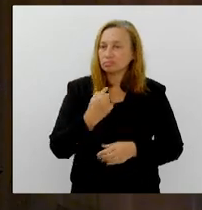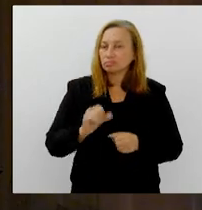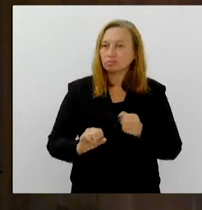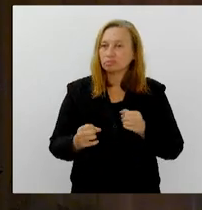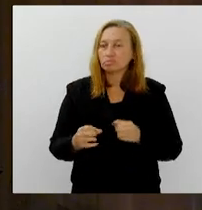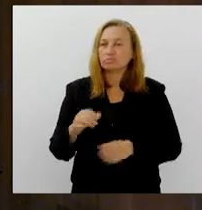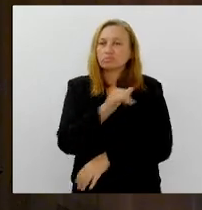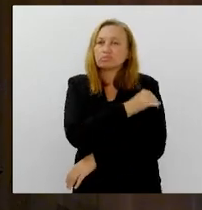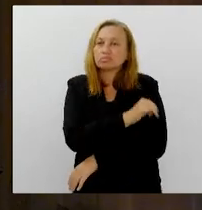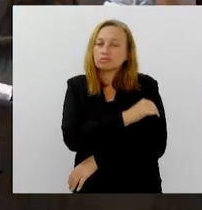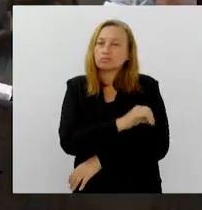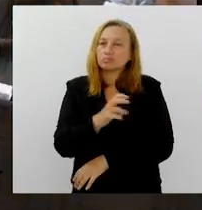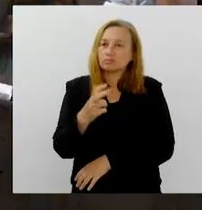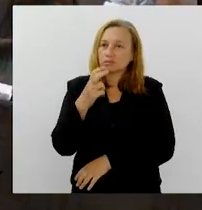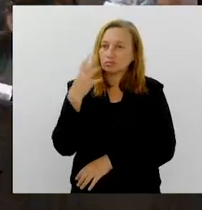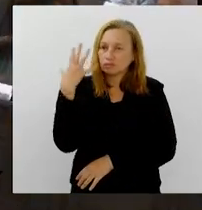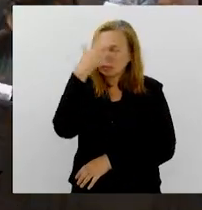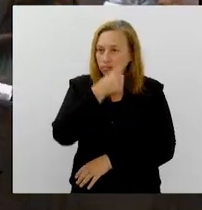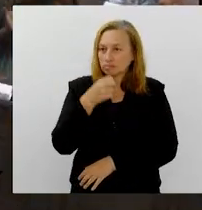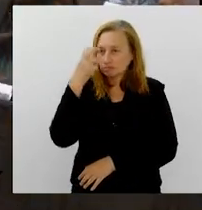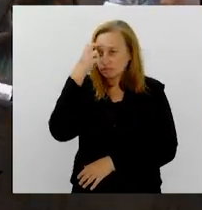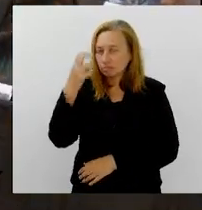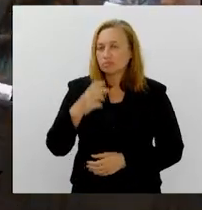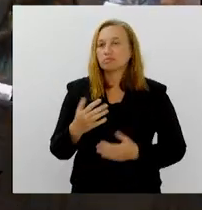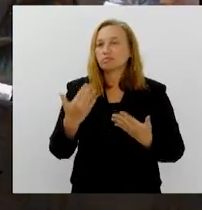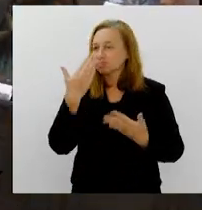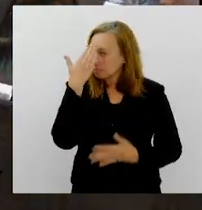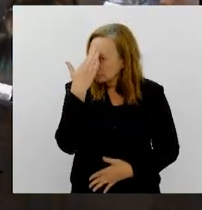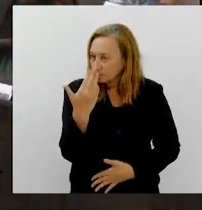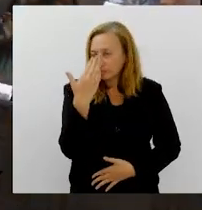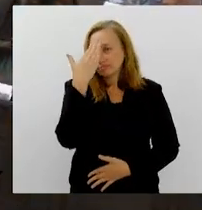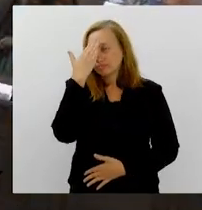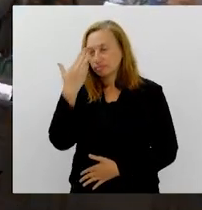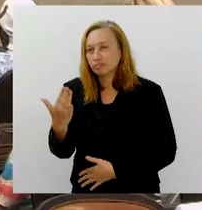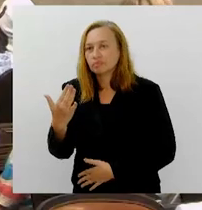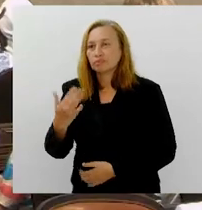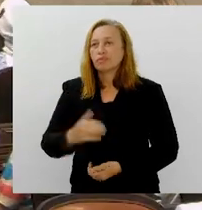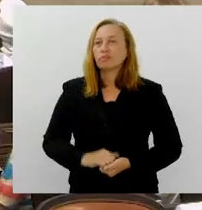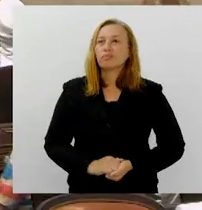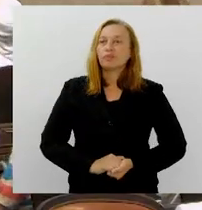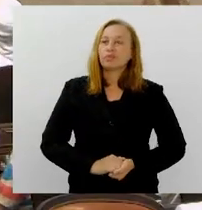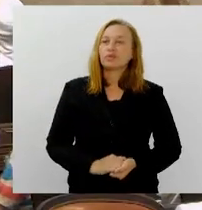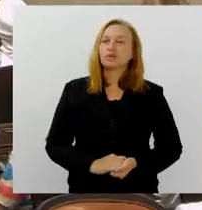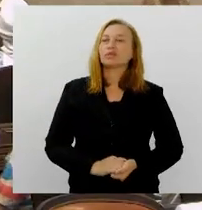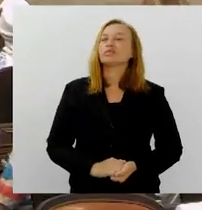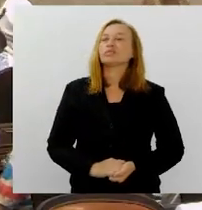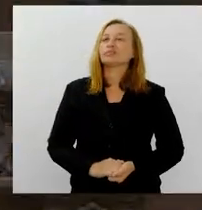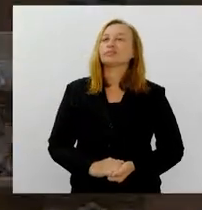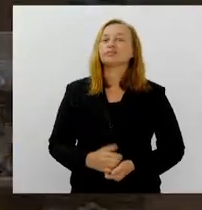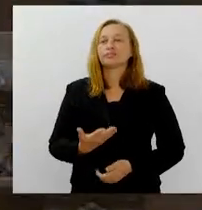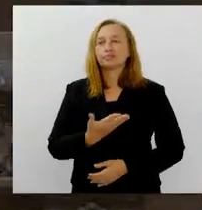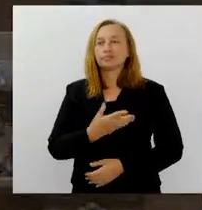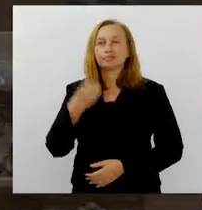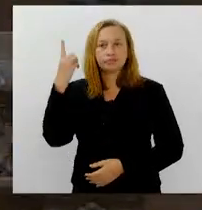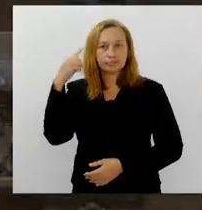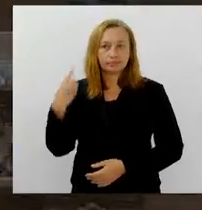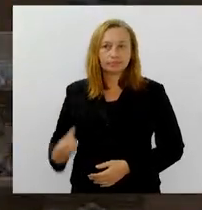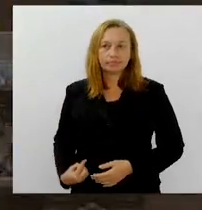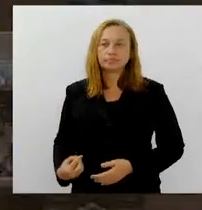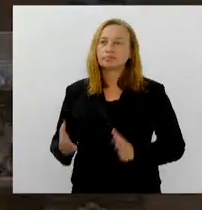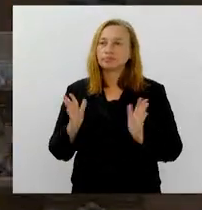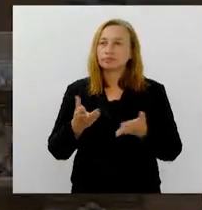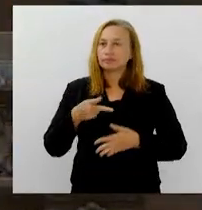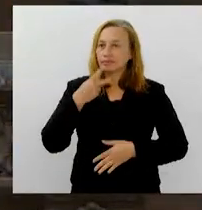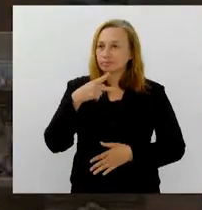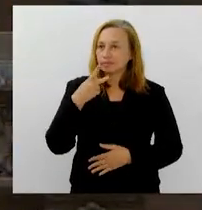tão potente e tão bonito. Muito obrigado, querida Dani Balbi. Eu passo a palavra agora